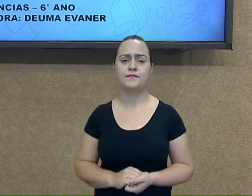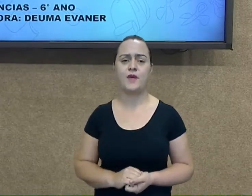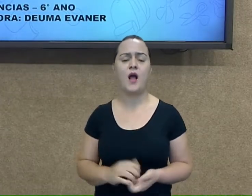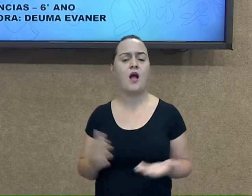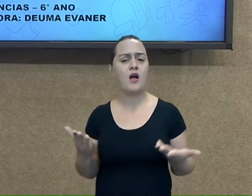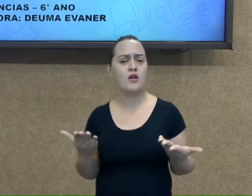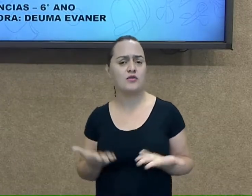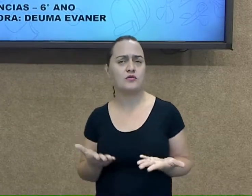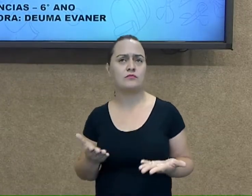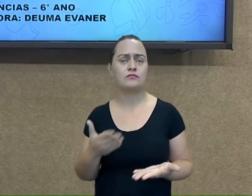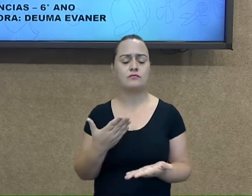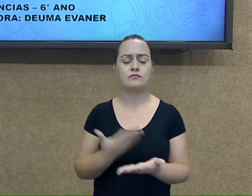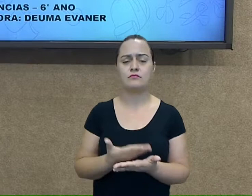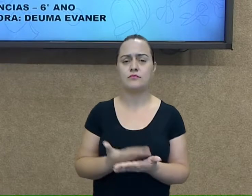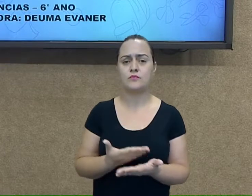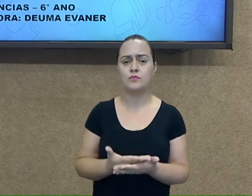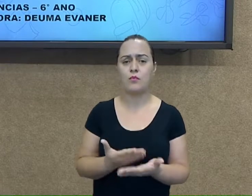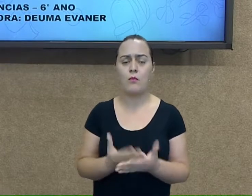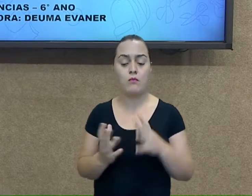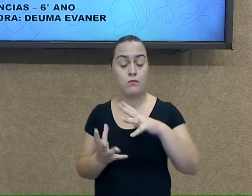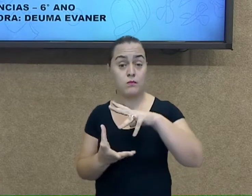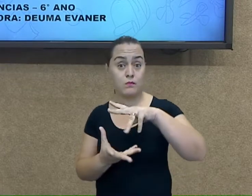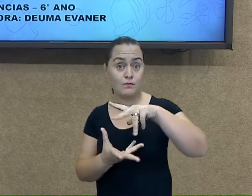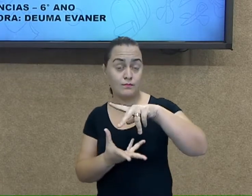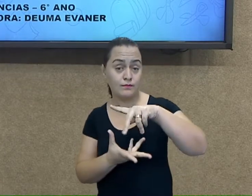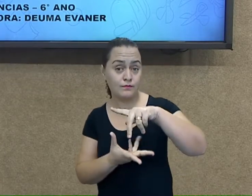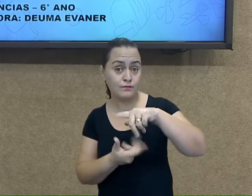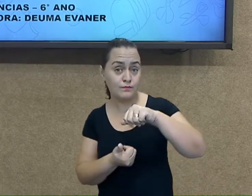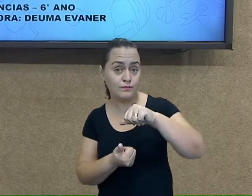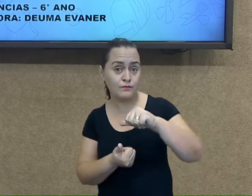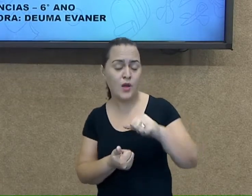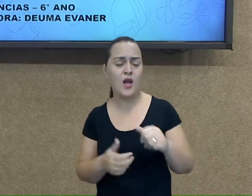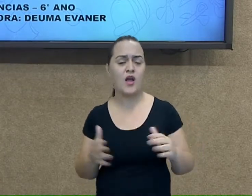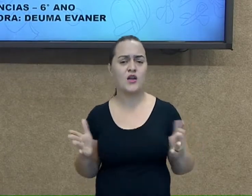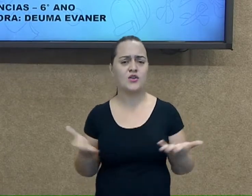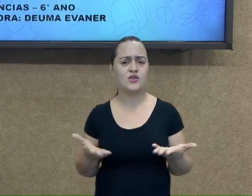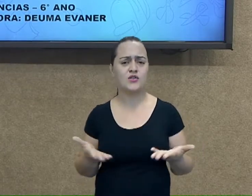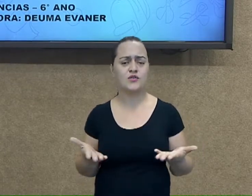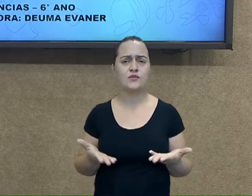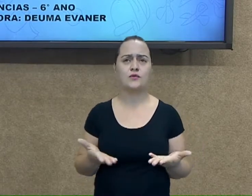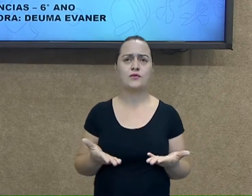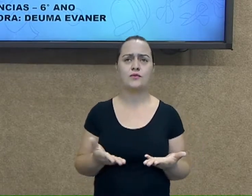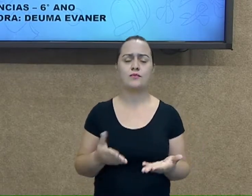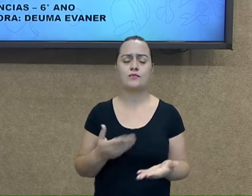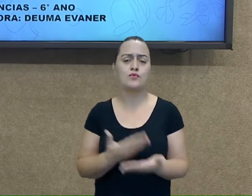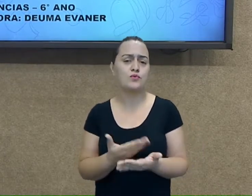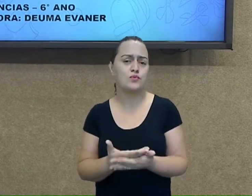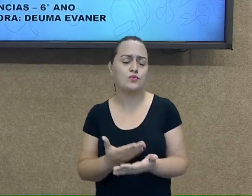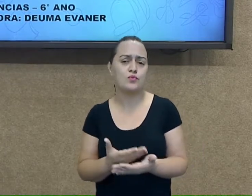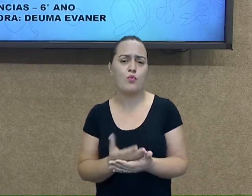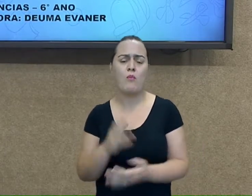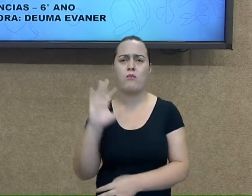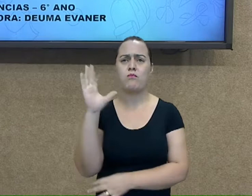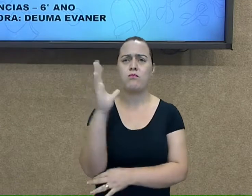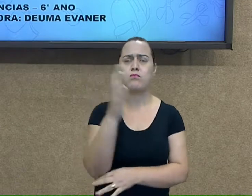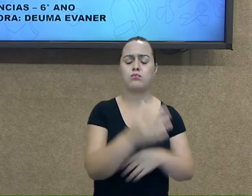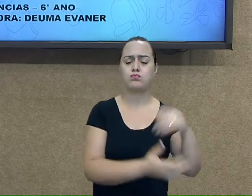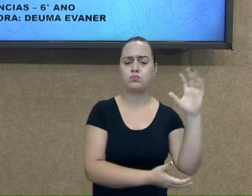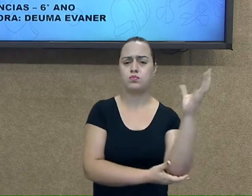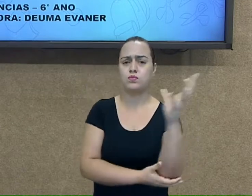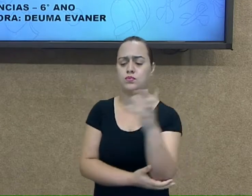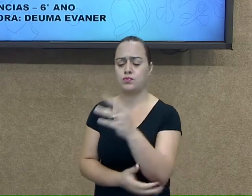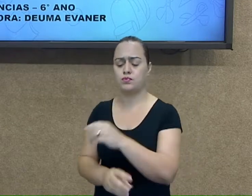planeta Terra, a gente já falou sobre rochas, sobre água, sobre solo, a gente falou